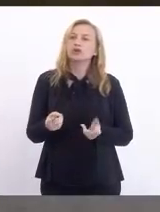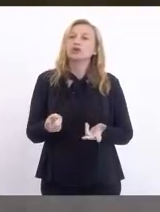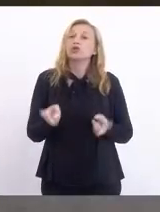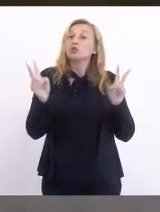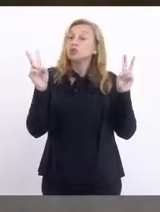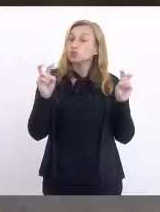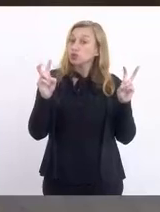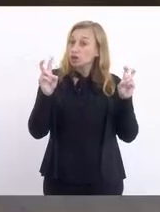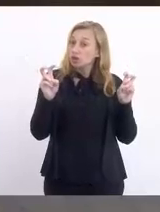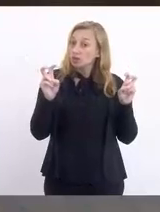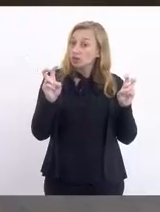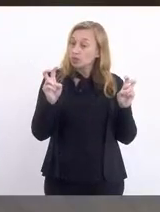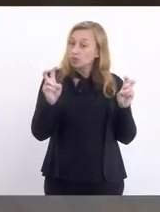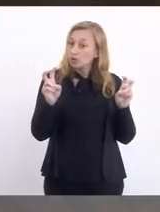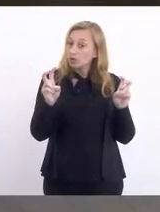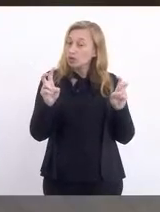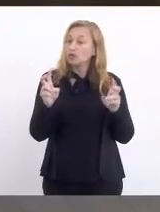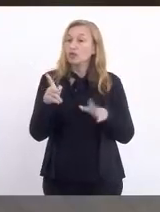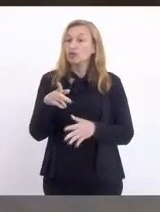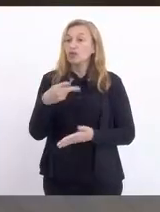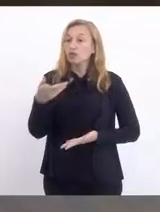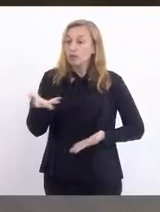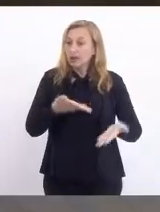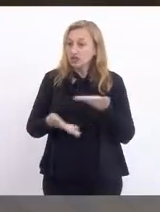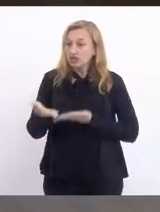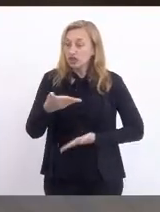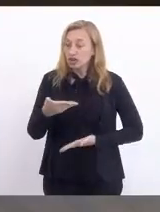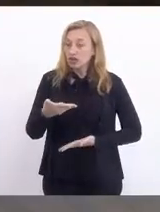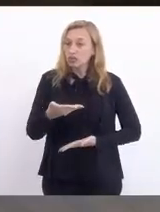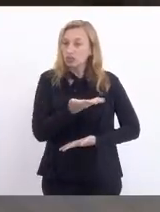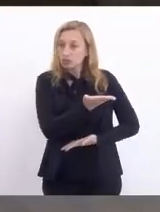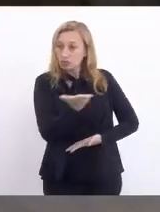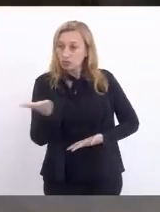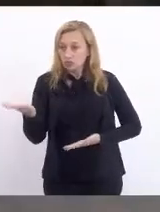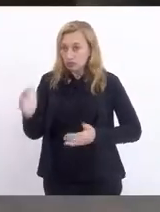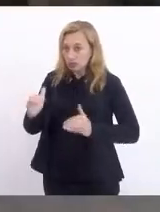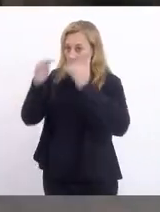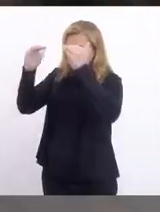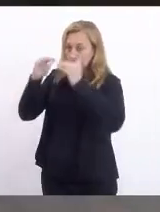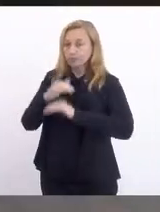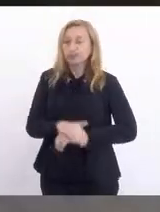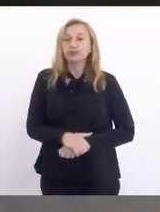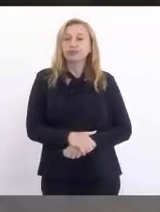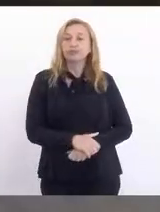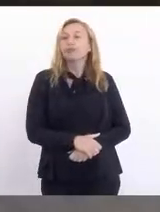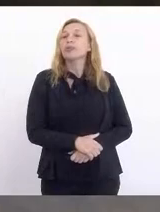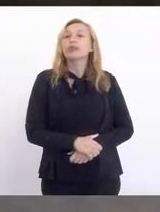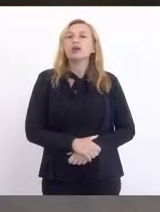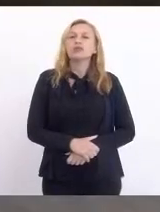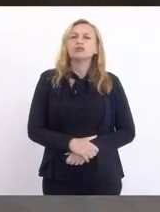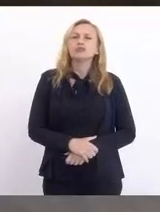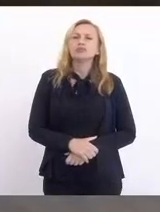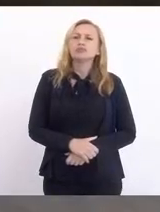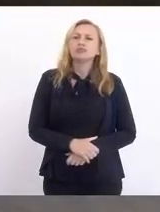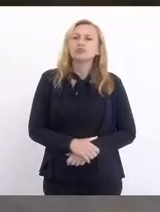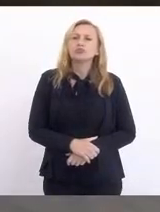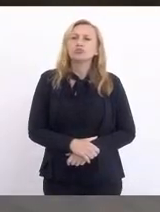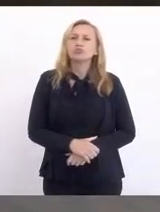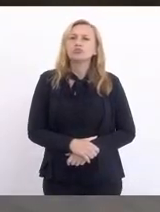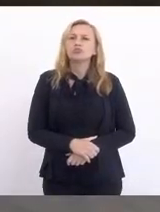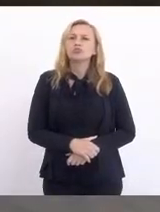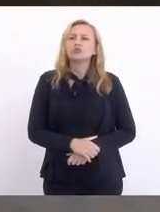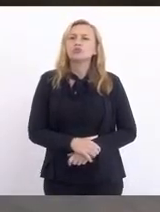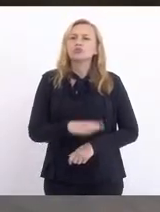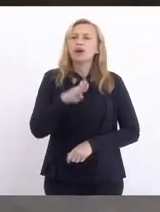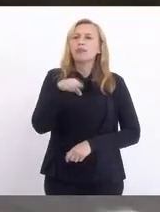tema que eu acabo de partilhar aqui com ciúmes vossa excelência' dispõe sobre a concessão do